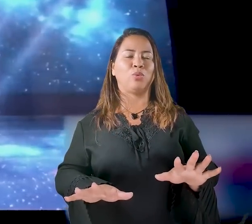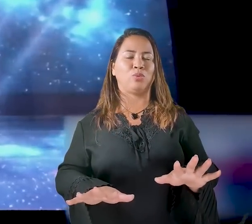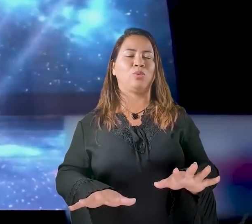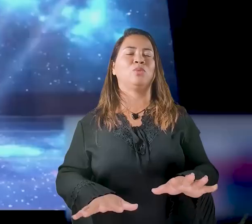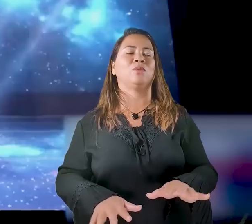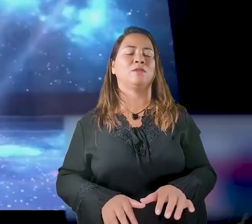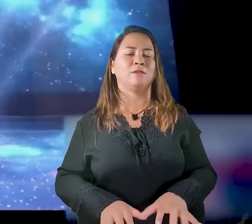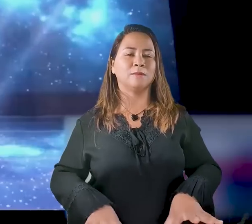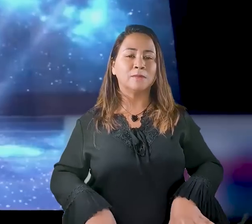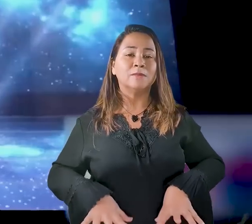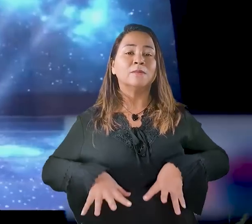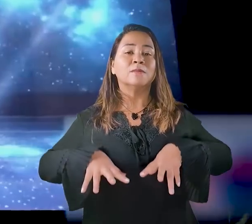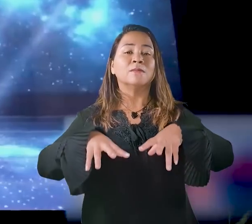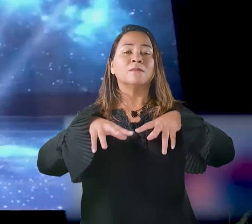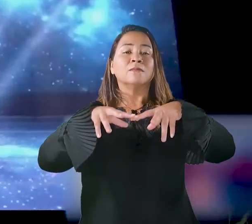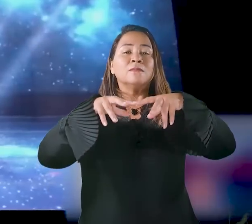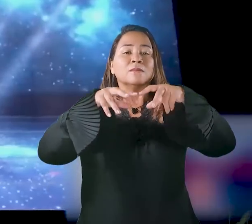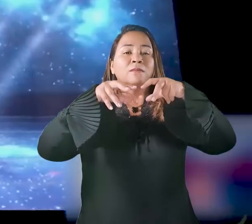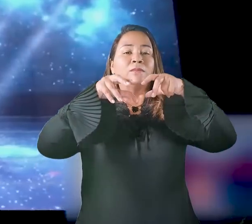Inspira.